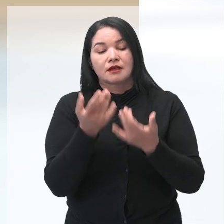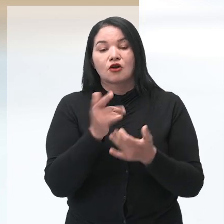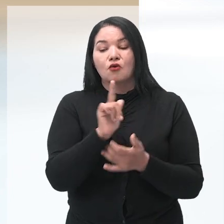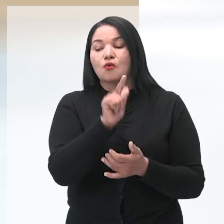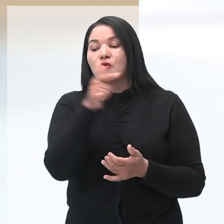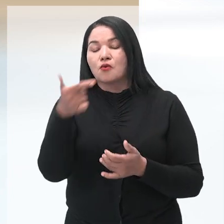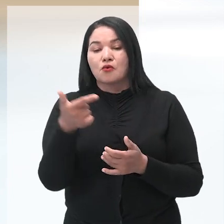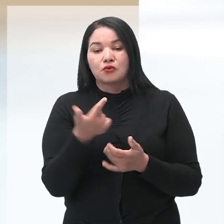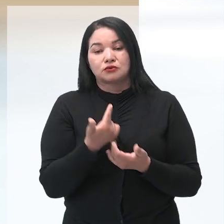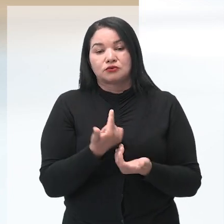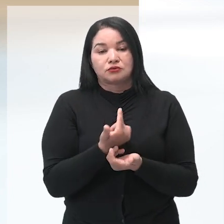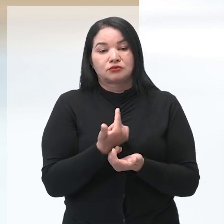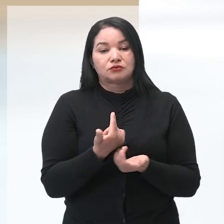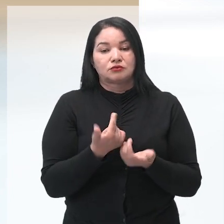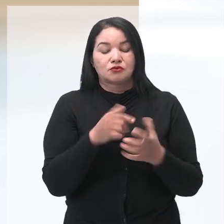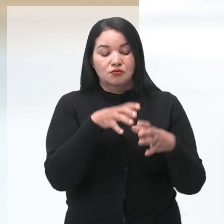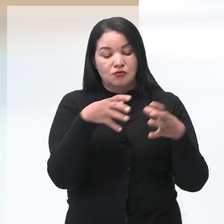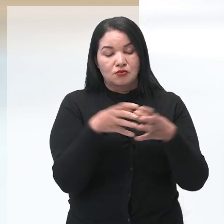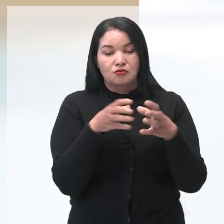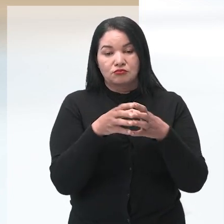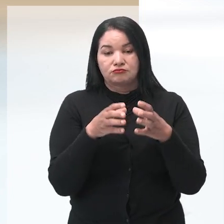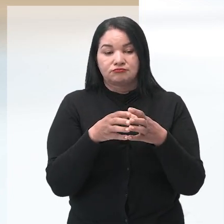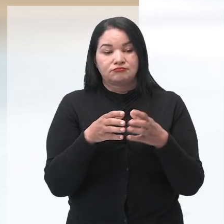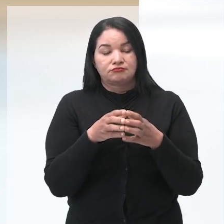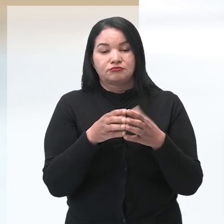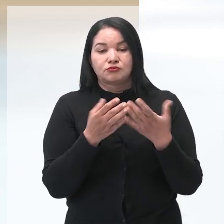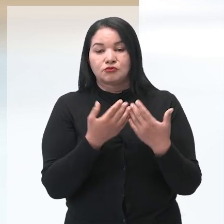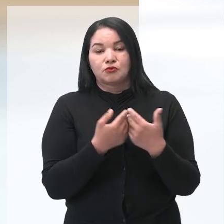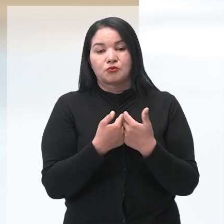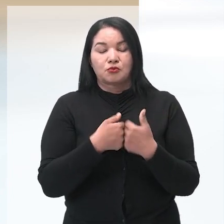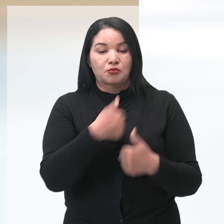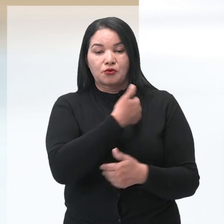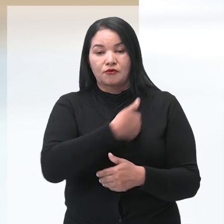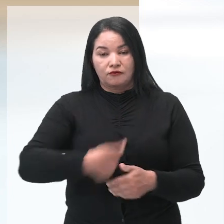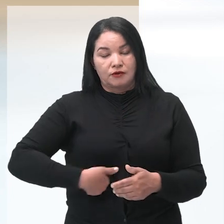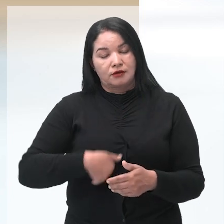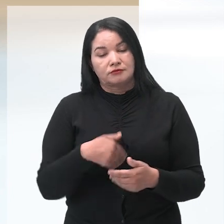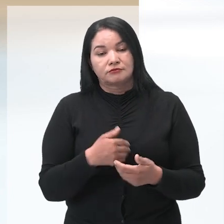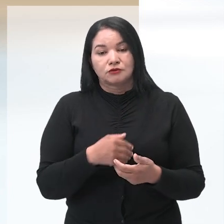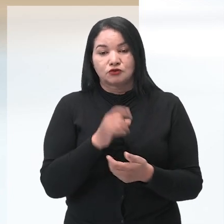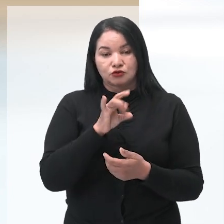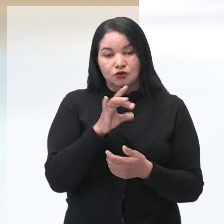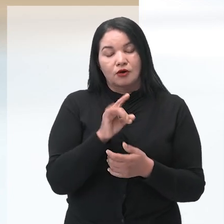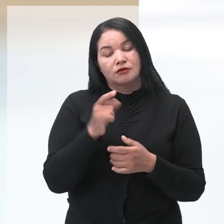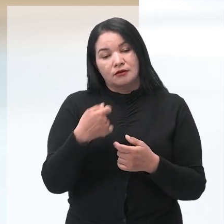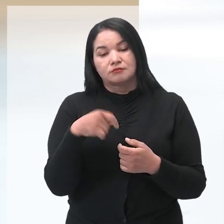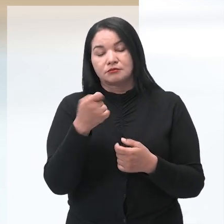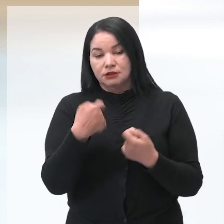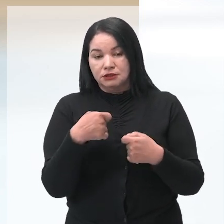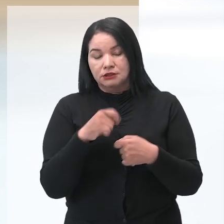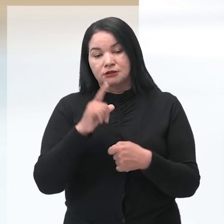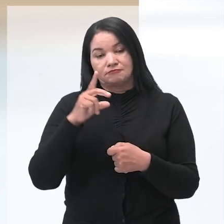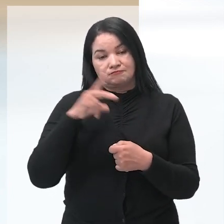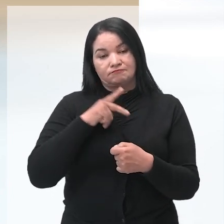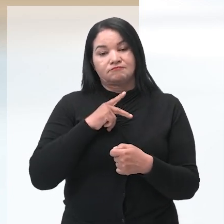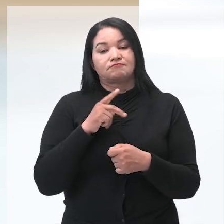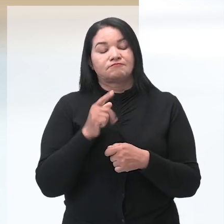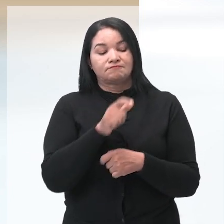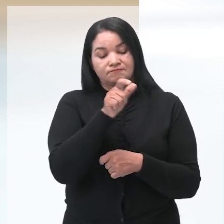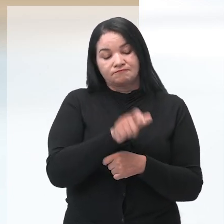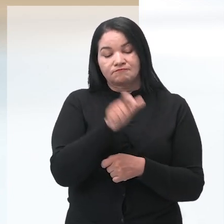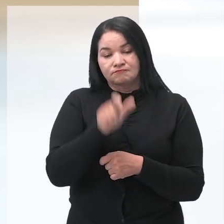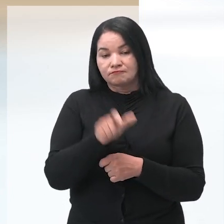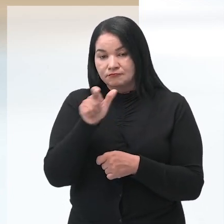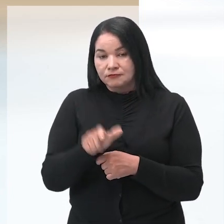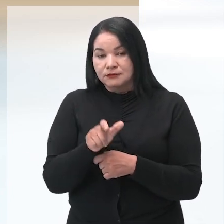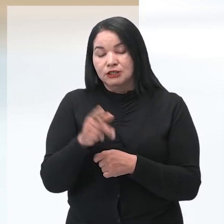os órgãos responsáveis, mas sim adotar que você, como um indivíduo social